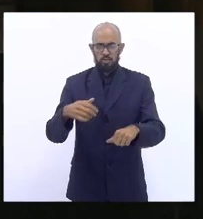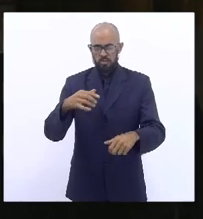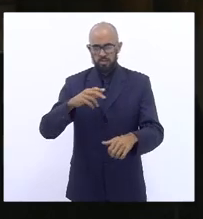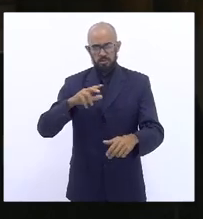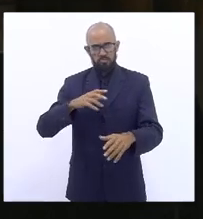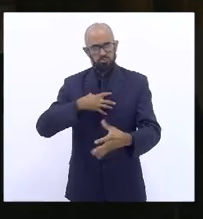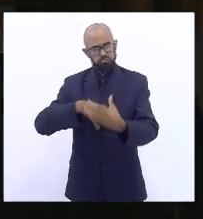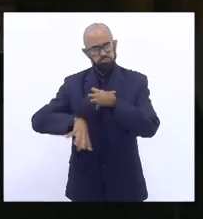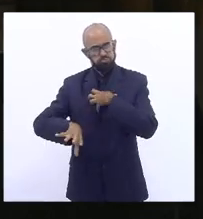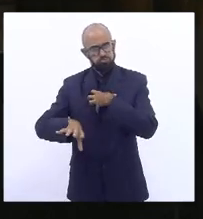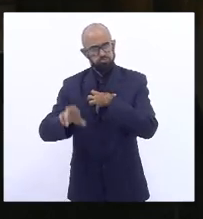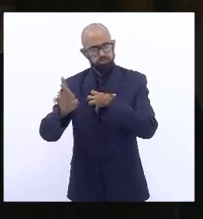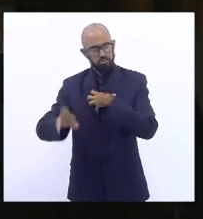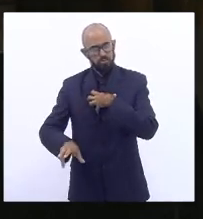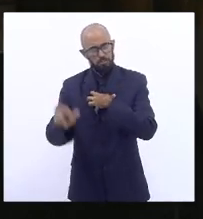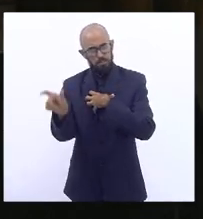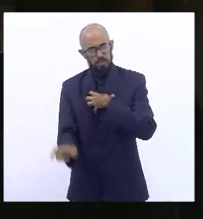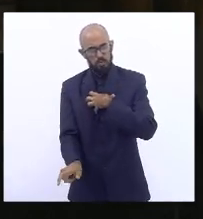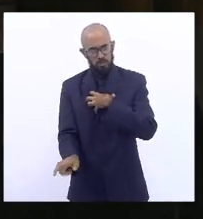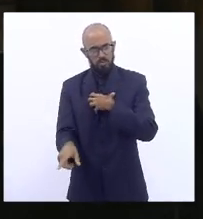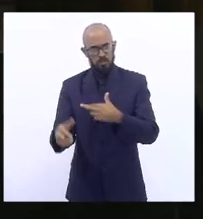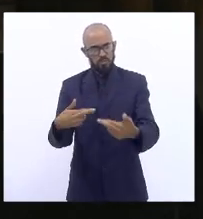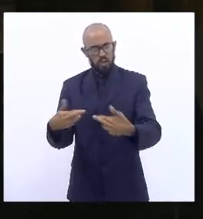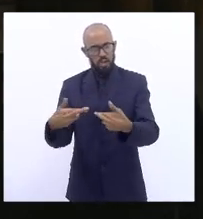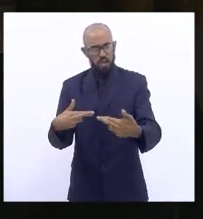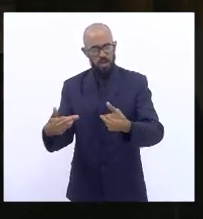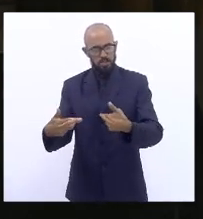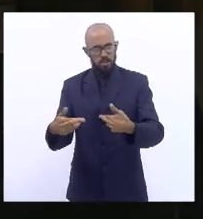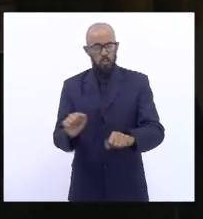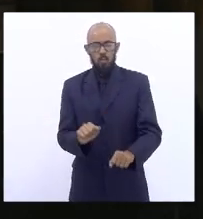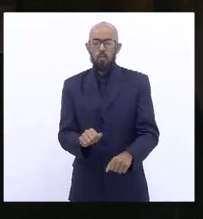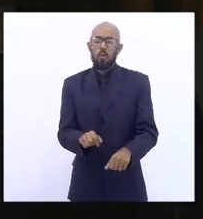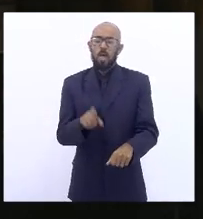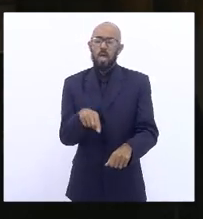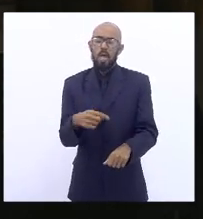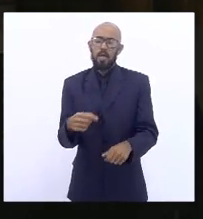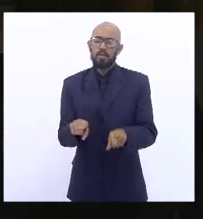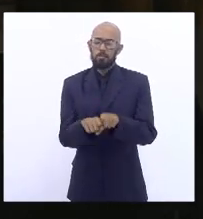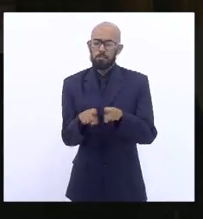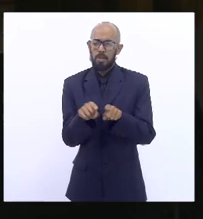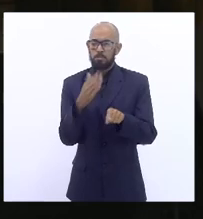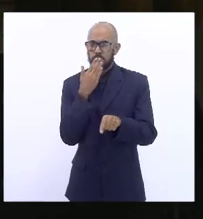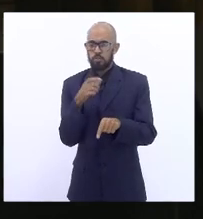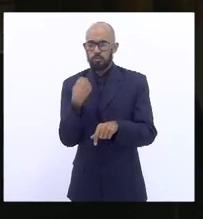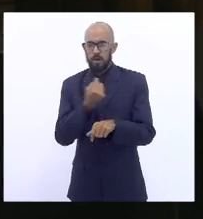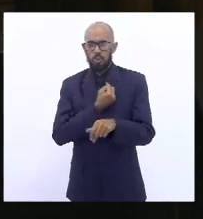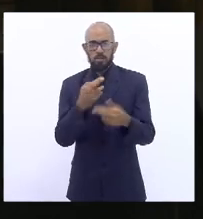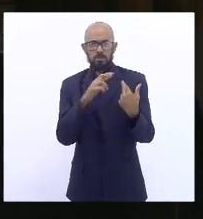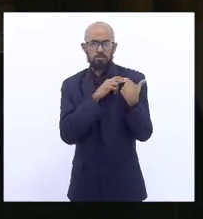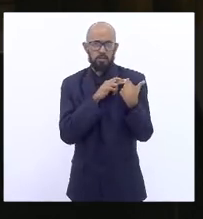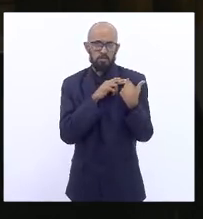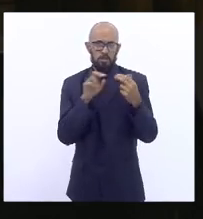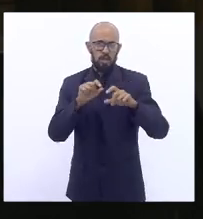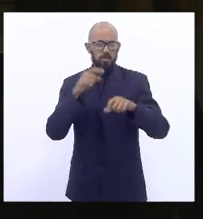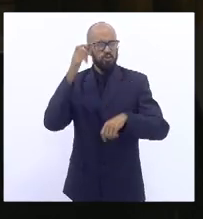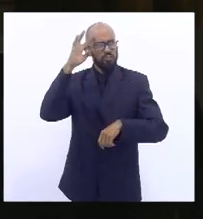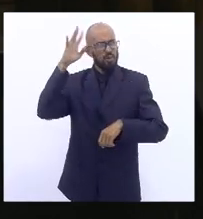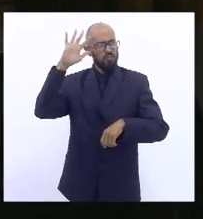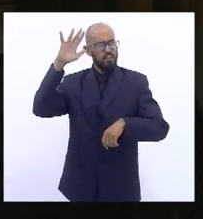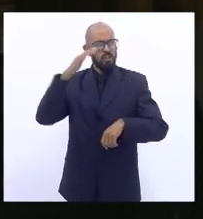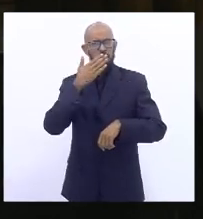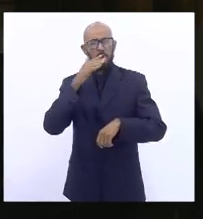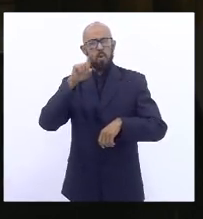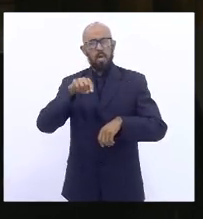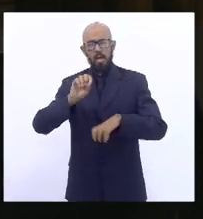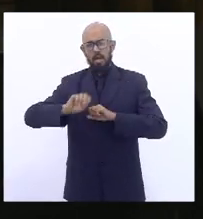interpessoais. E a primeira reflexão, que é convocada a nossa responsabilidade, é também refletir que educação é essa que a gente